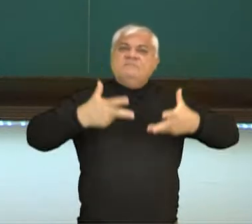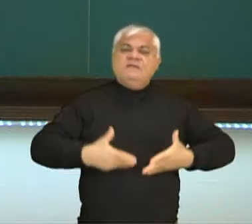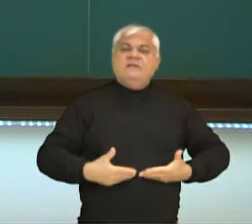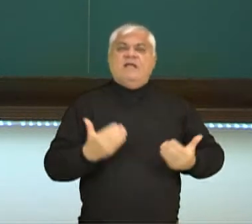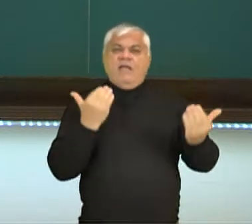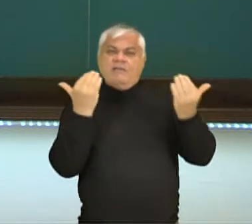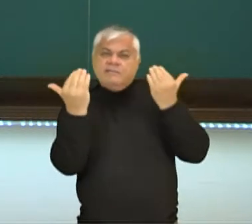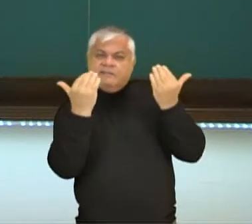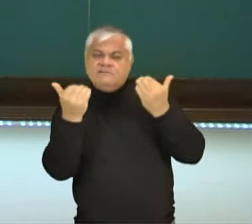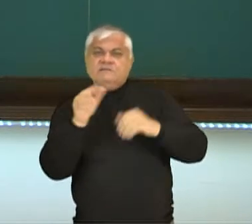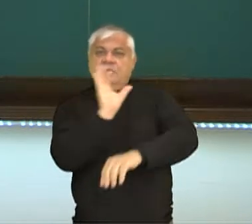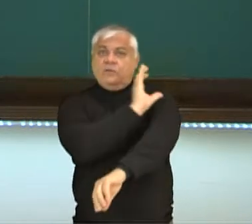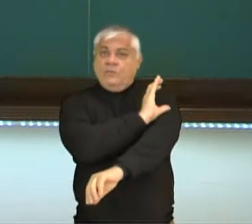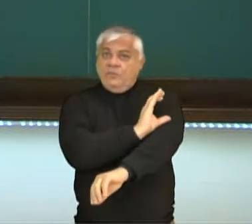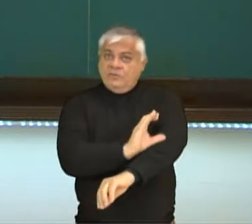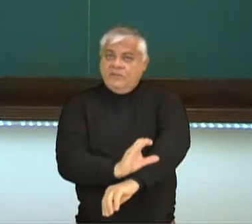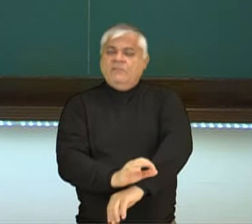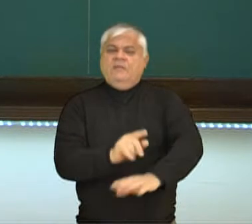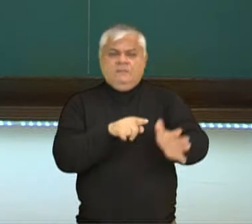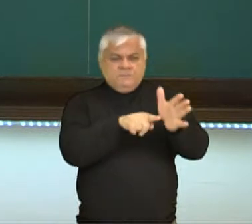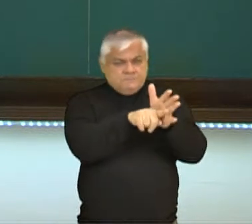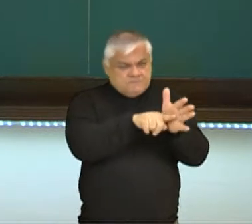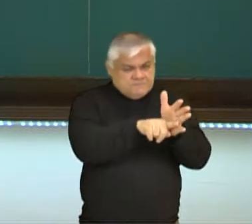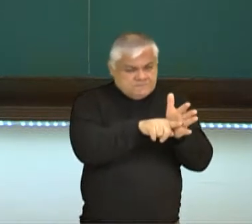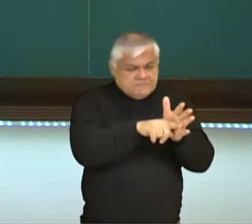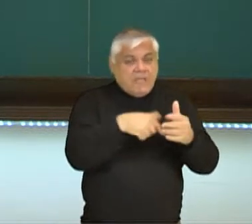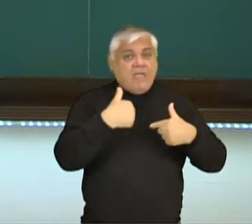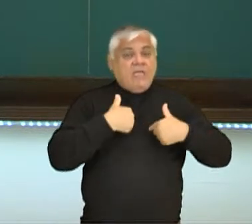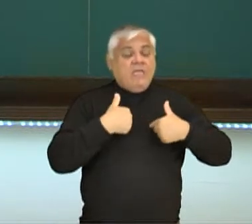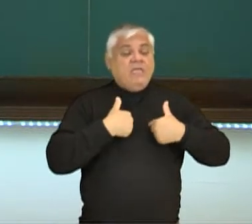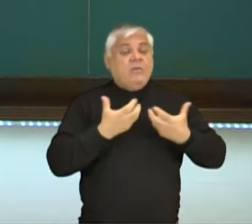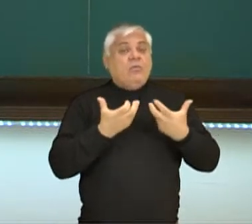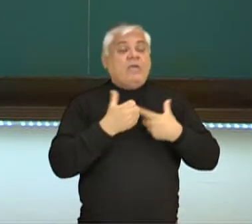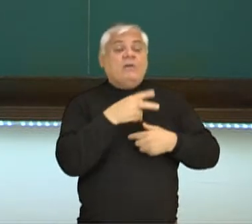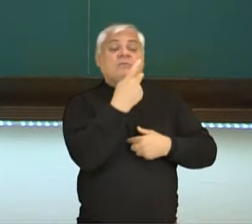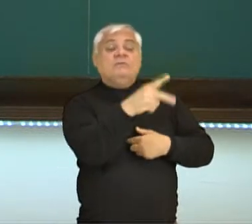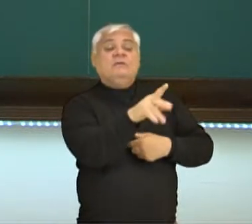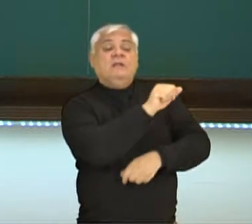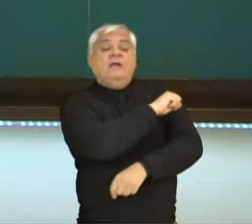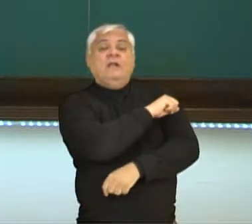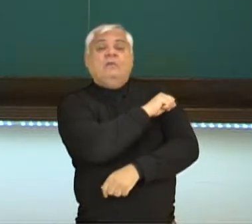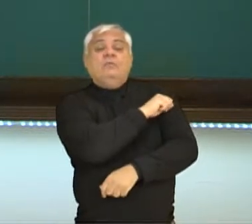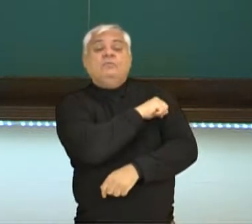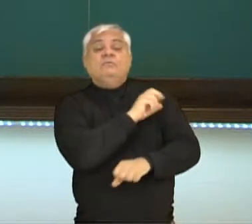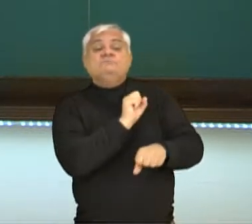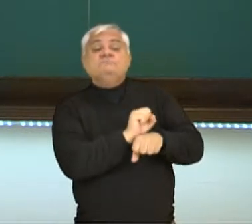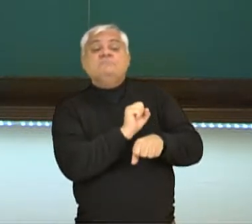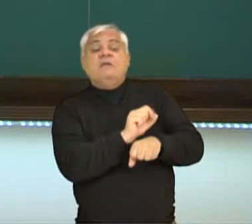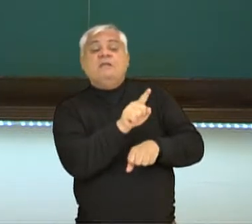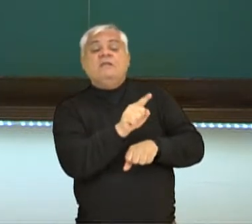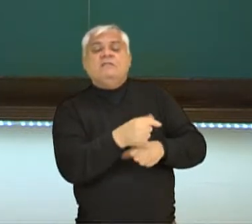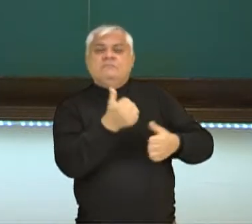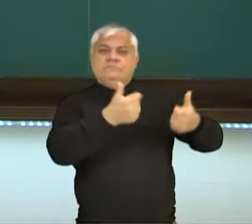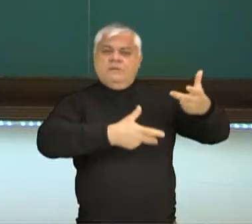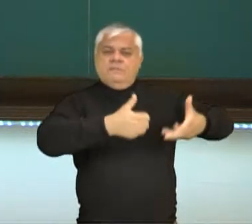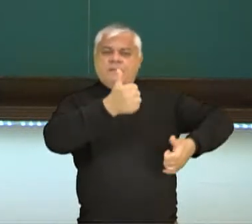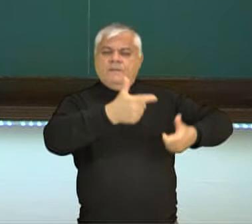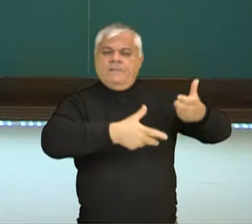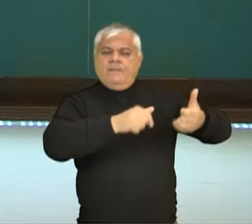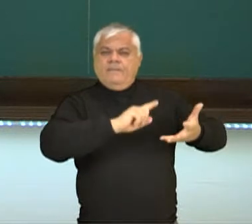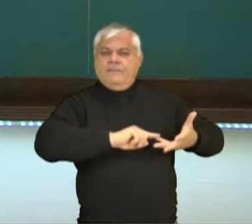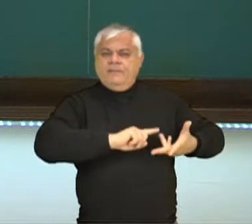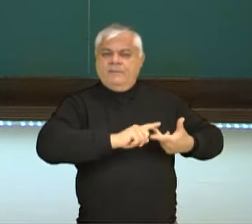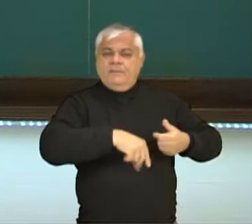comportamentos desejáveis, né? Qual é o comportamento que eu espero dos meus alunos? Então eu vou conversar com eles, vou explicar, vamos